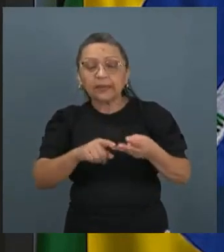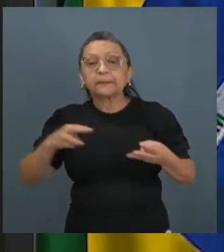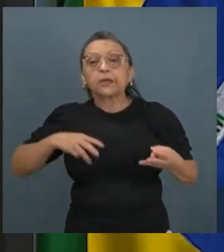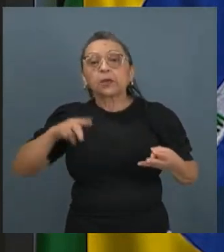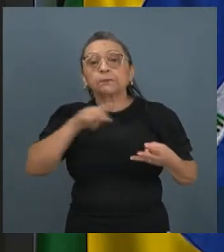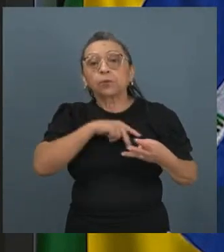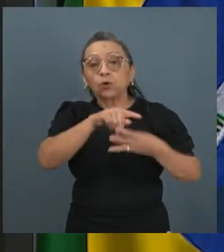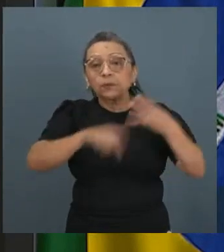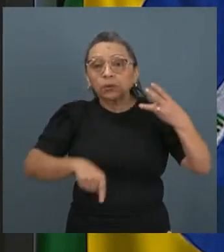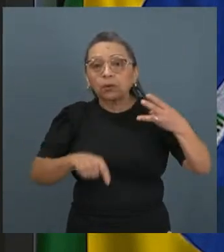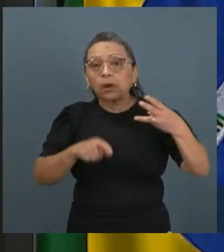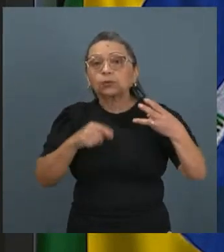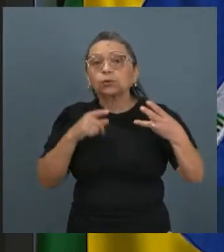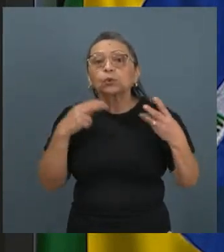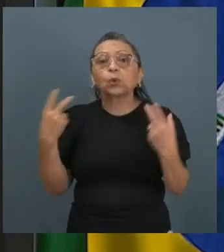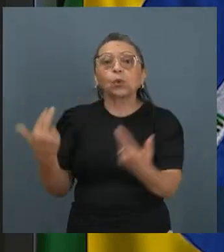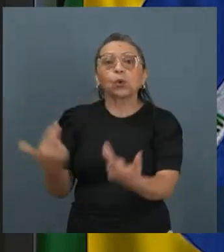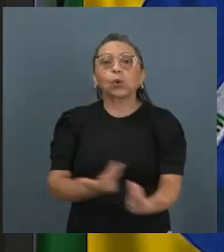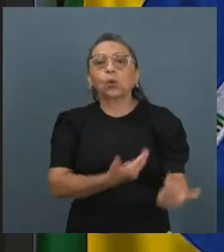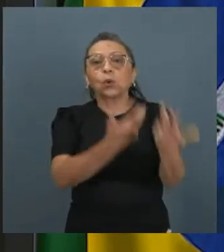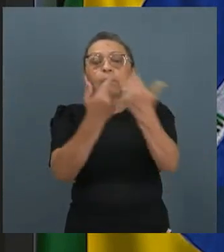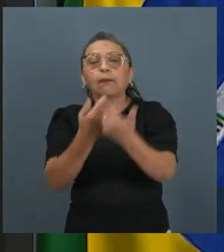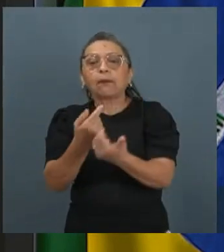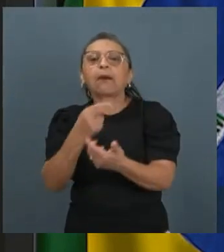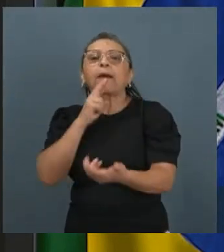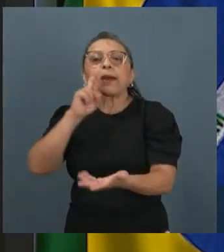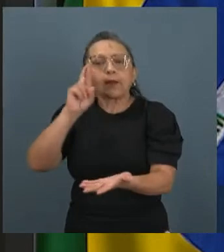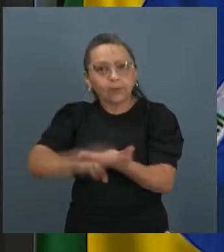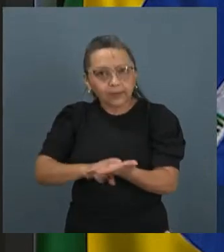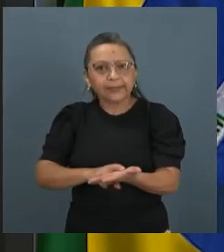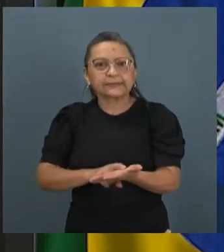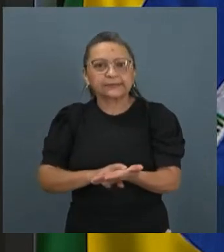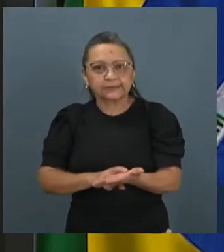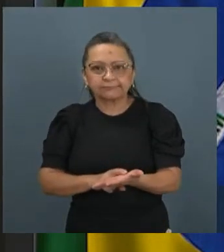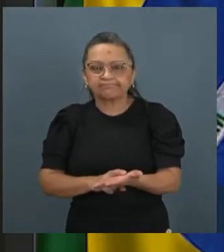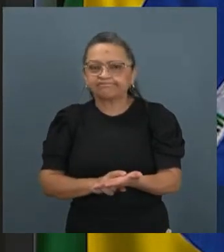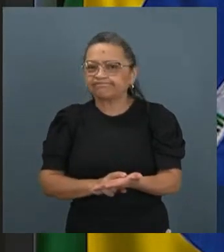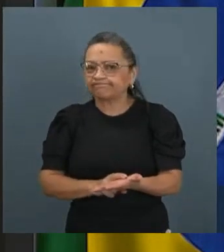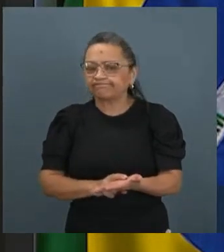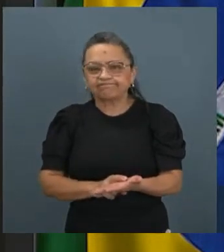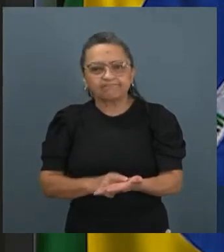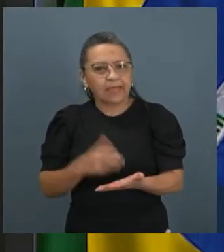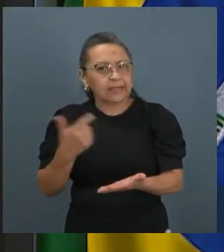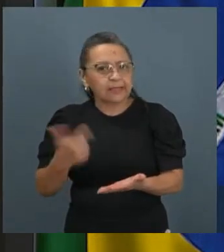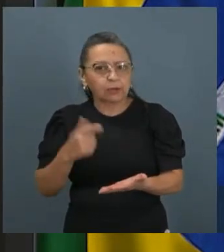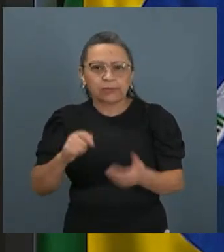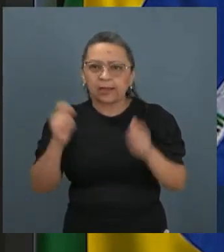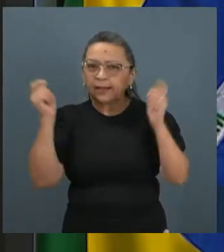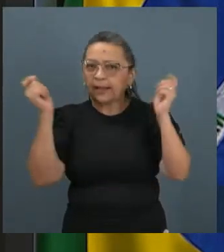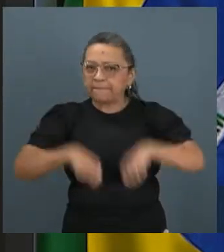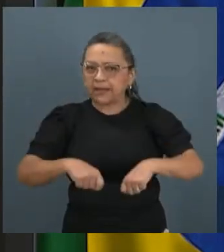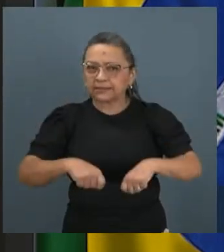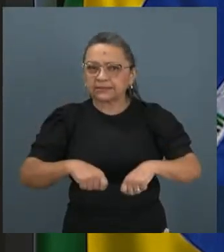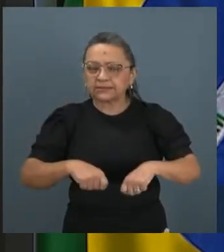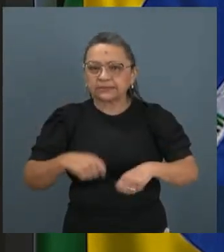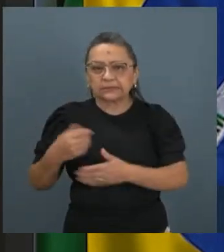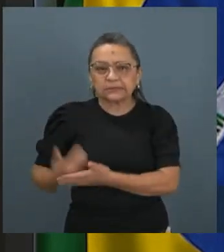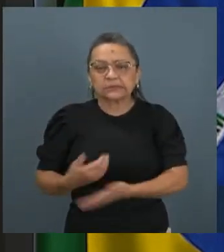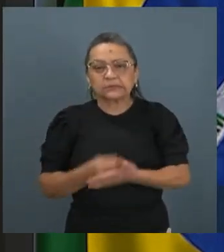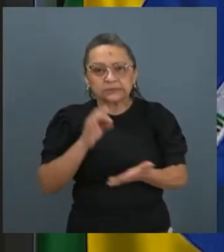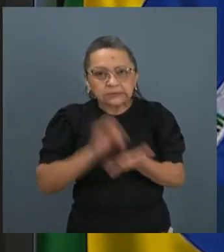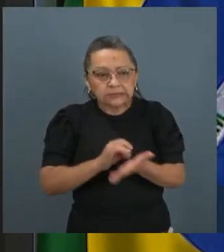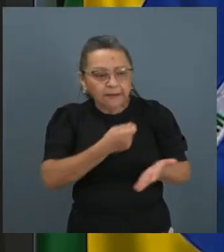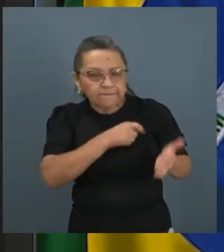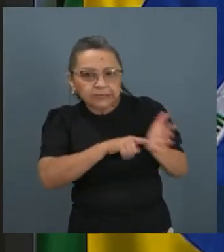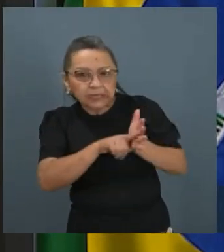Público são unânimes em reconhecer a incapacidade de uma efetiva